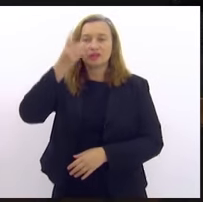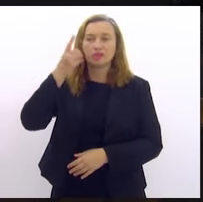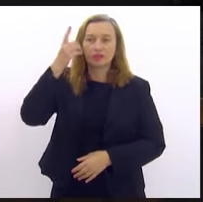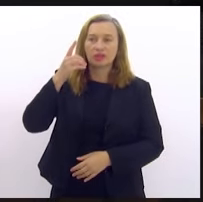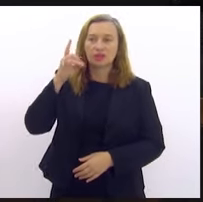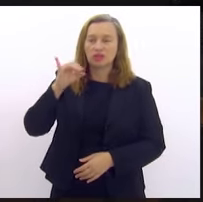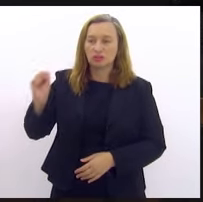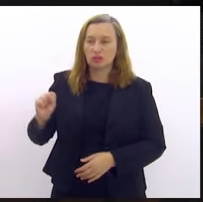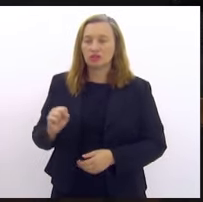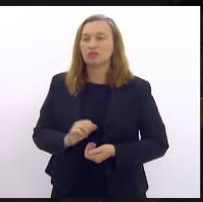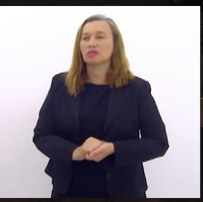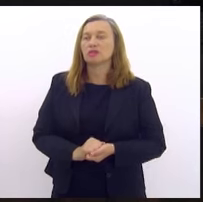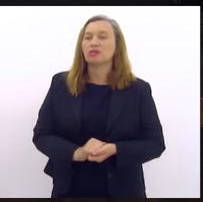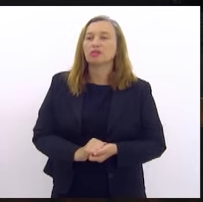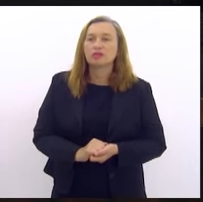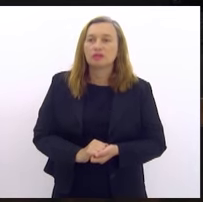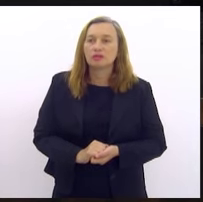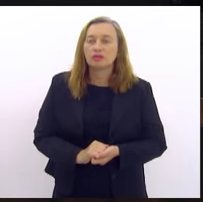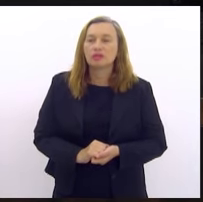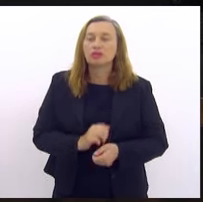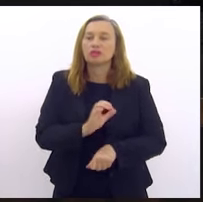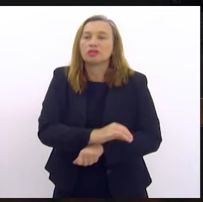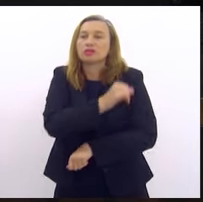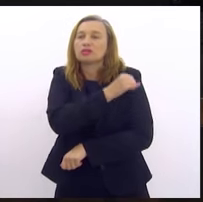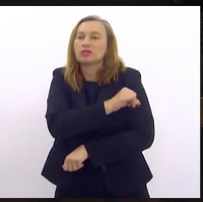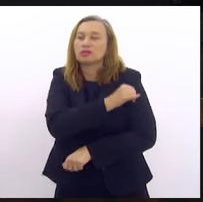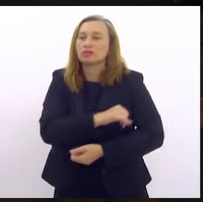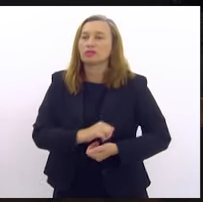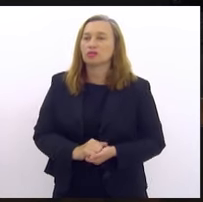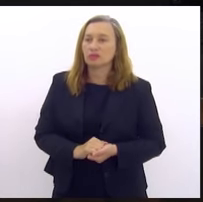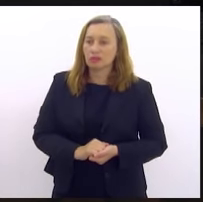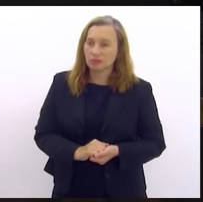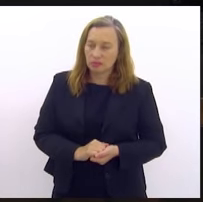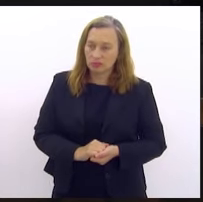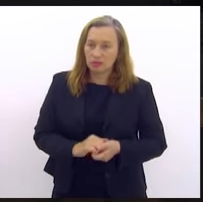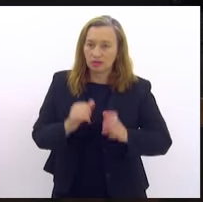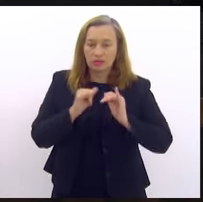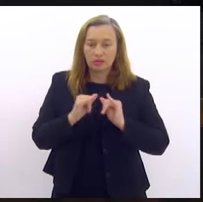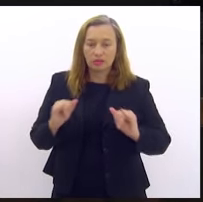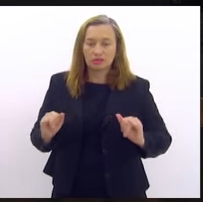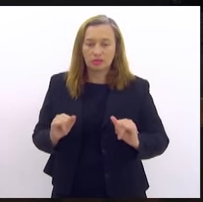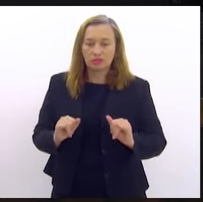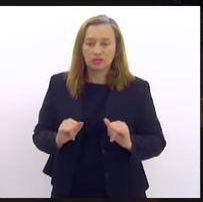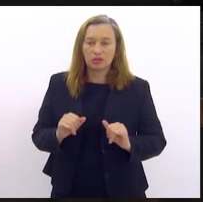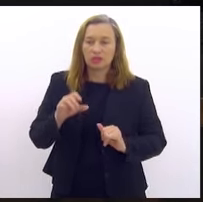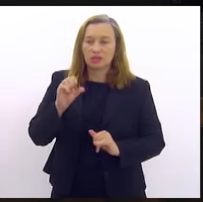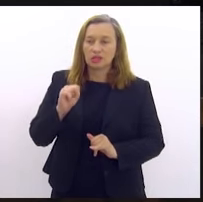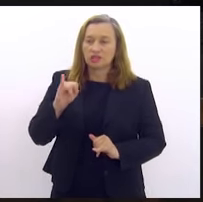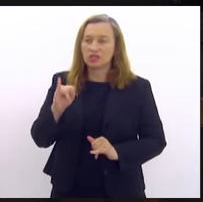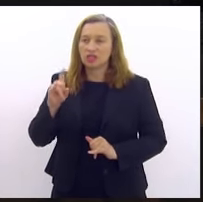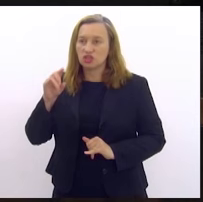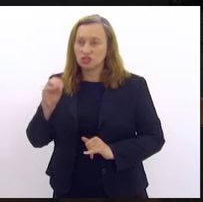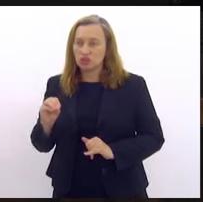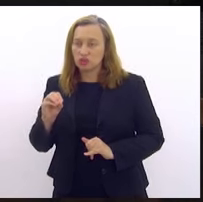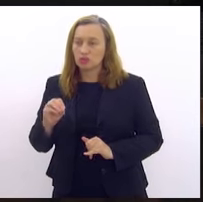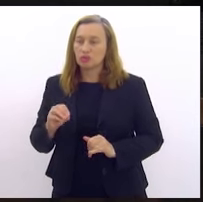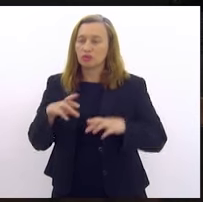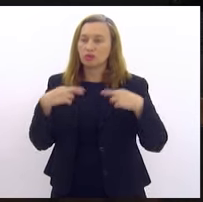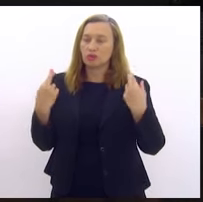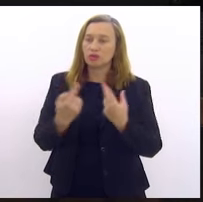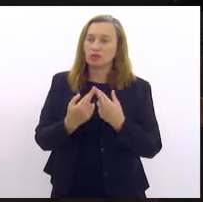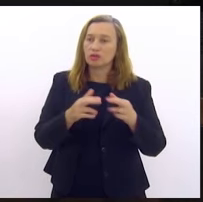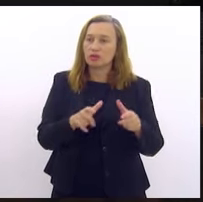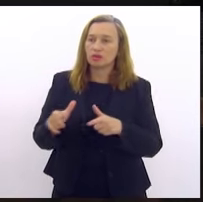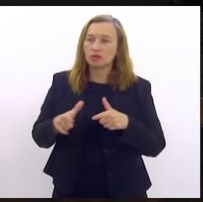Dionísio Lins, que dispõe, no âmbito do Estado do Rio de Janeiro, sobre a publicação em sítio eletrônico dos locais de reunião de público